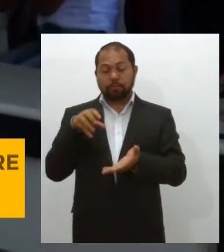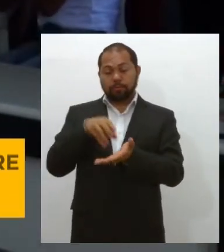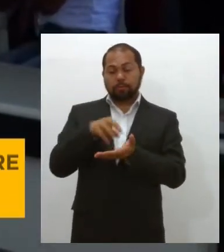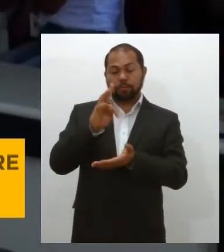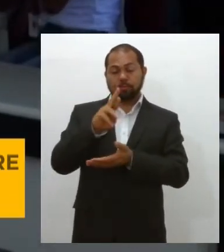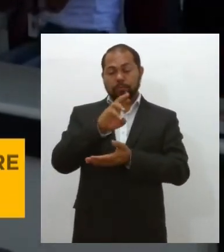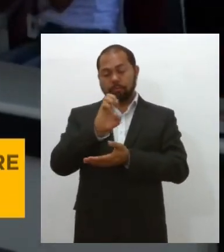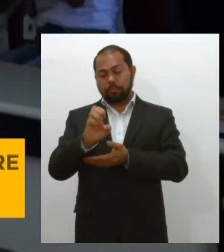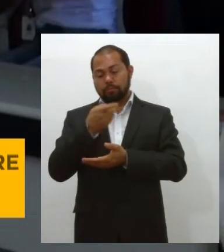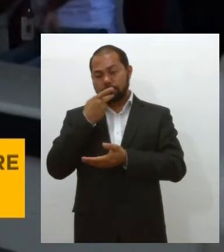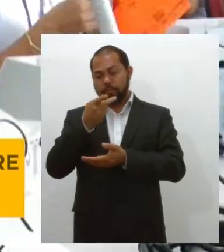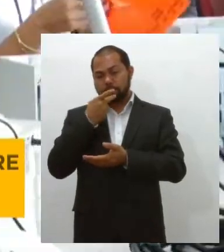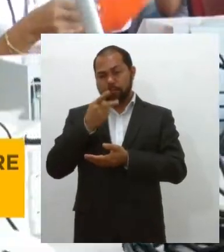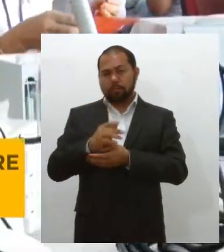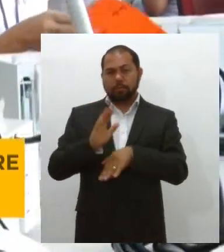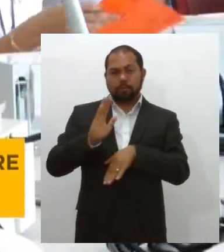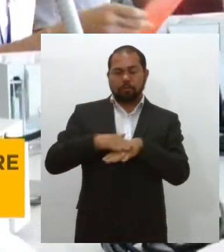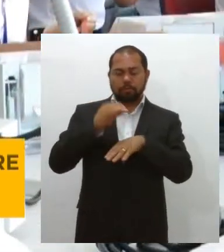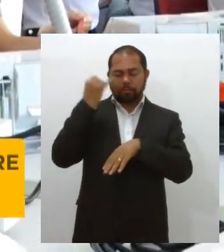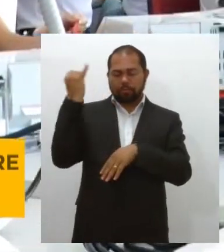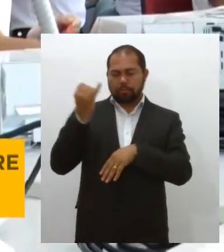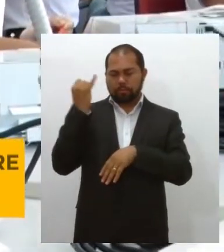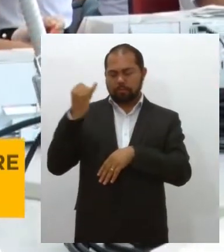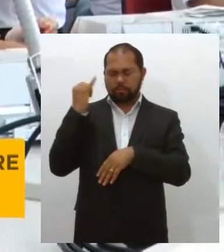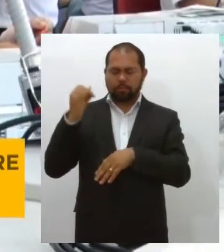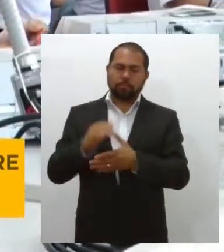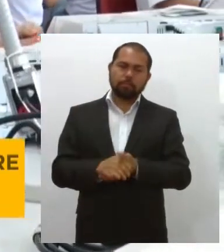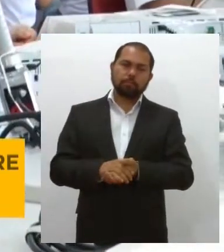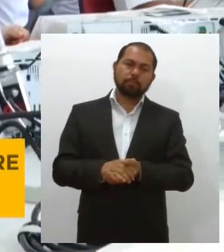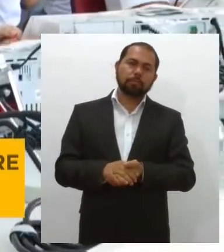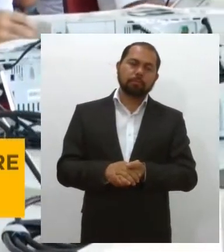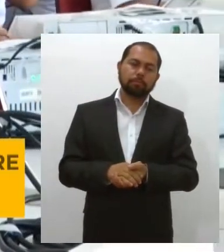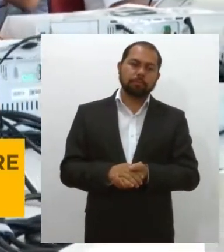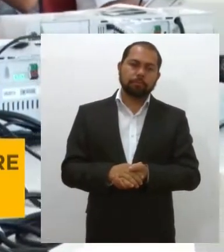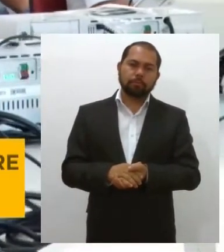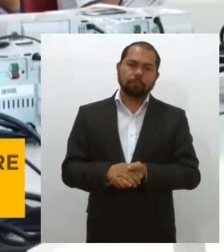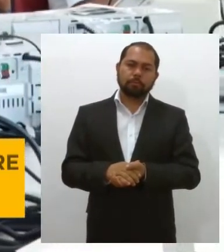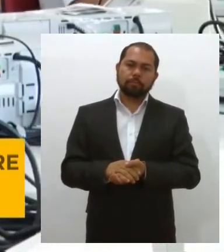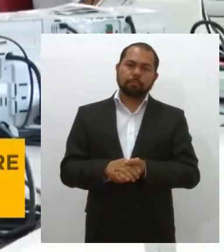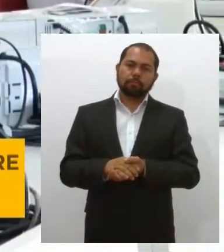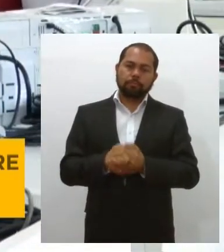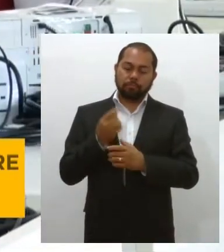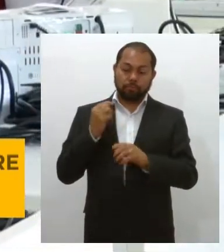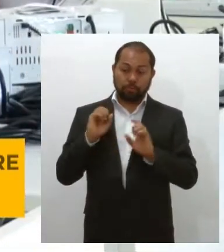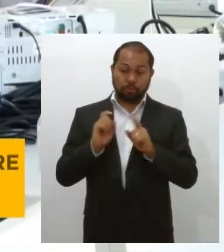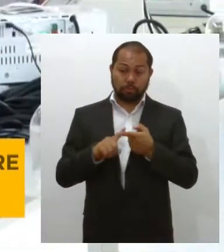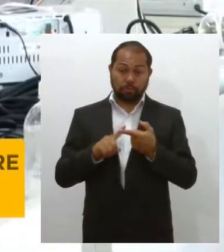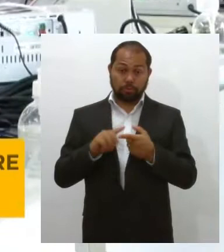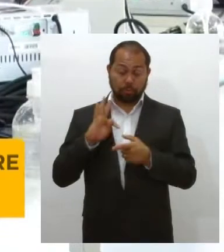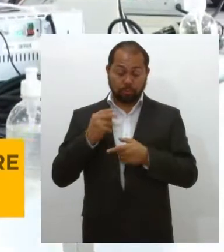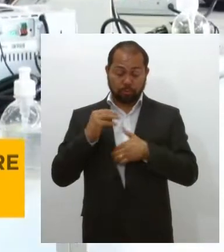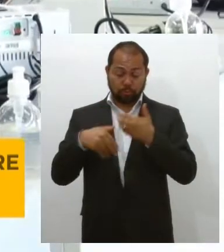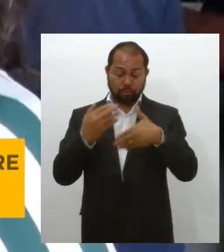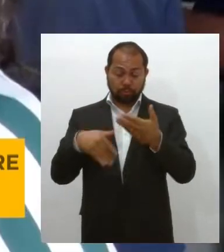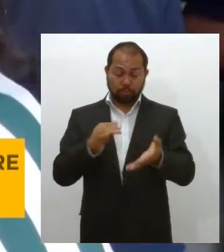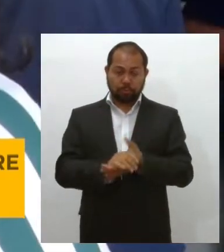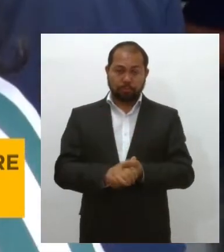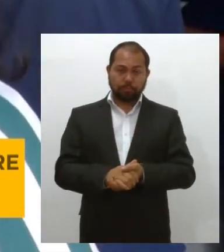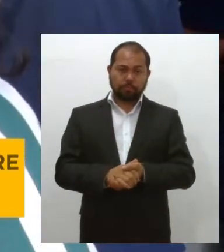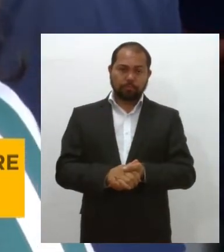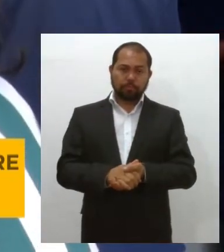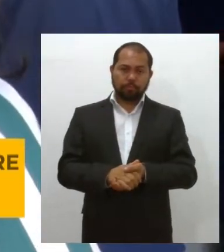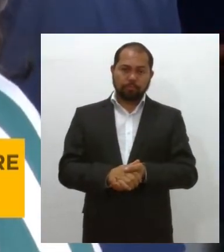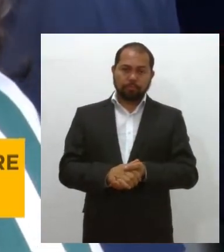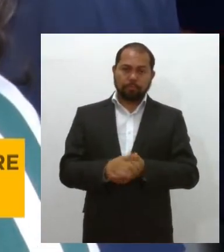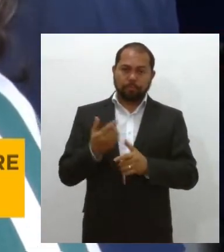Sergipe, Mônica Prado, considera ser das mais importantes de todo o processo eleitoral. É aqui onde